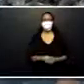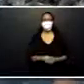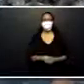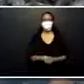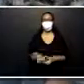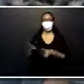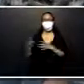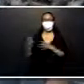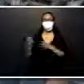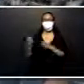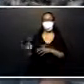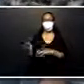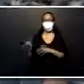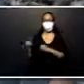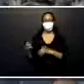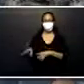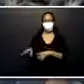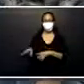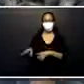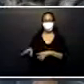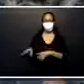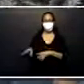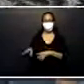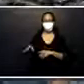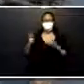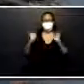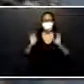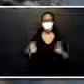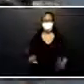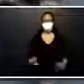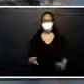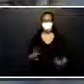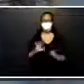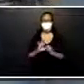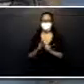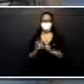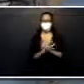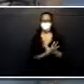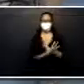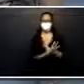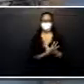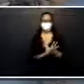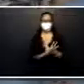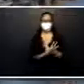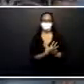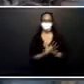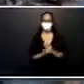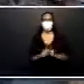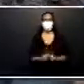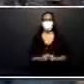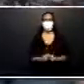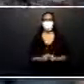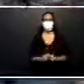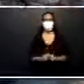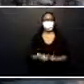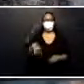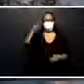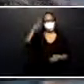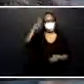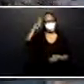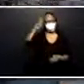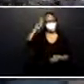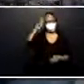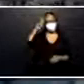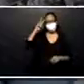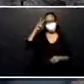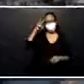Educação e ética no contexto do coronavírus. Lembrando que nós vamos identificar as